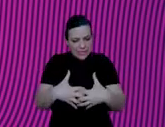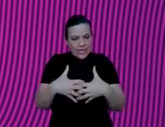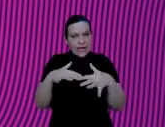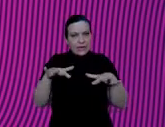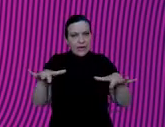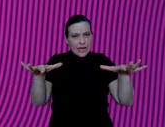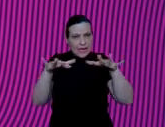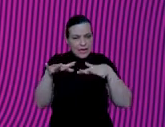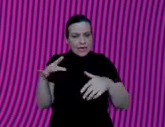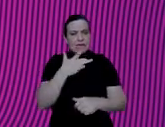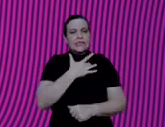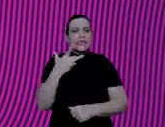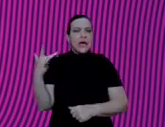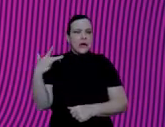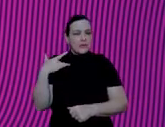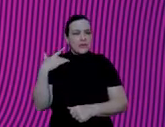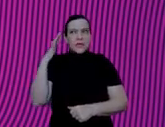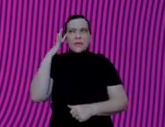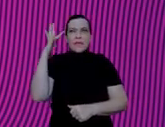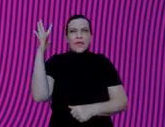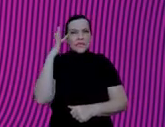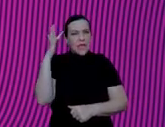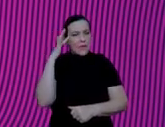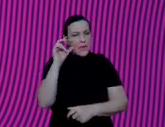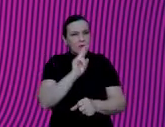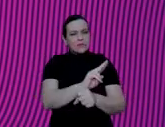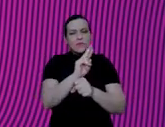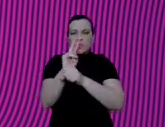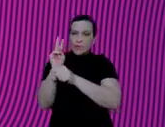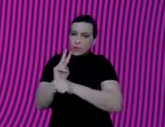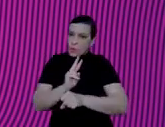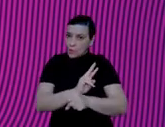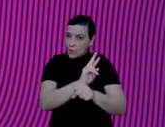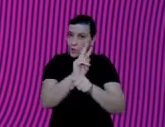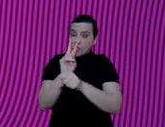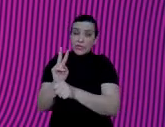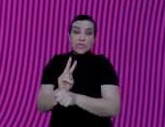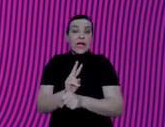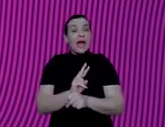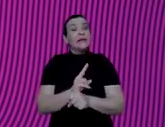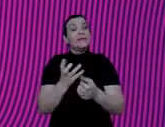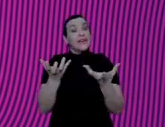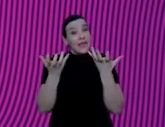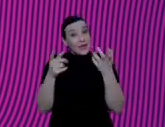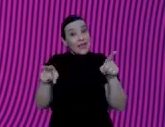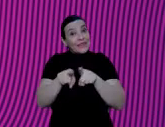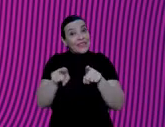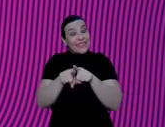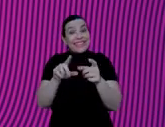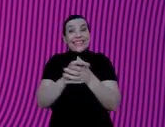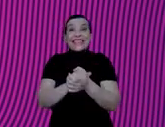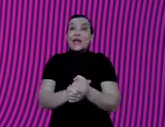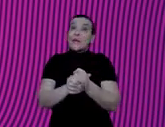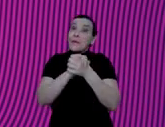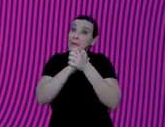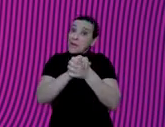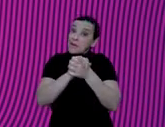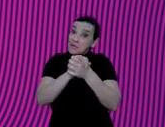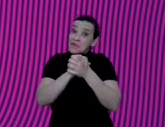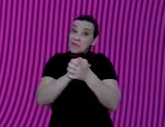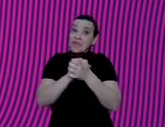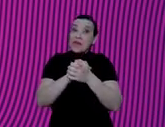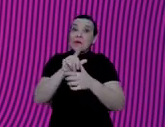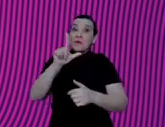esse pensamento de ciclo de cuidado. E quero também parabenizar a exposição do Leon agora. Eu acho